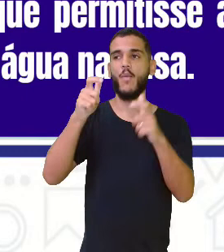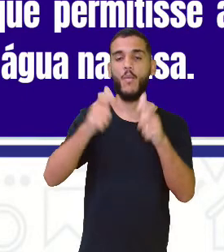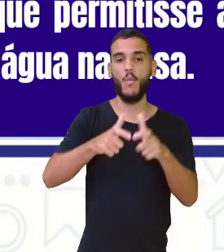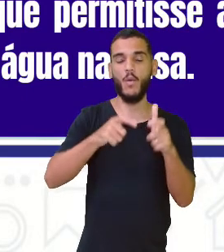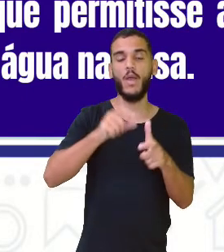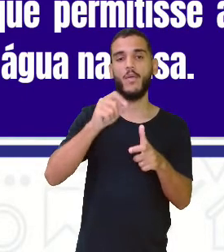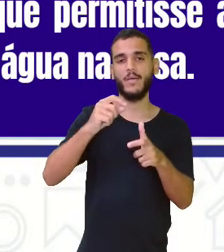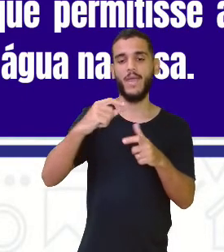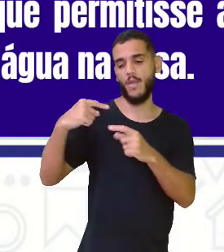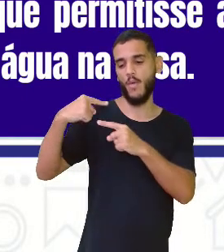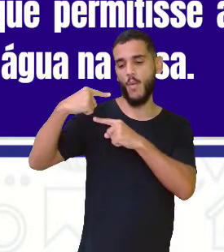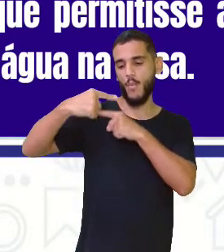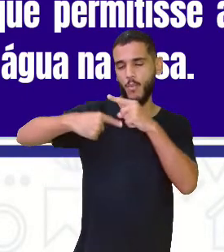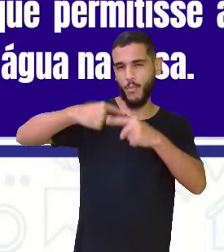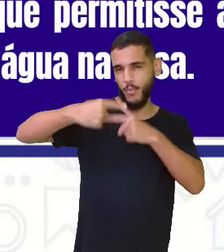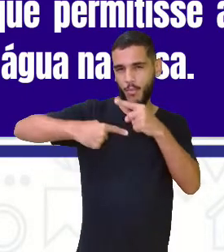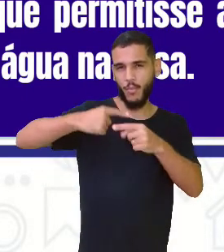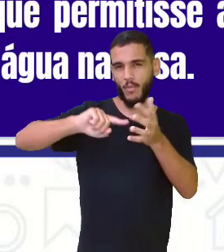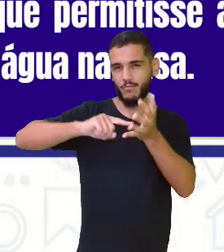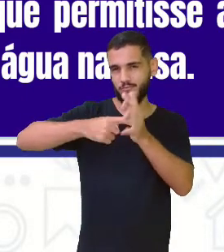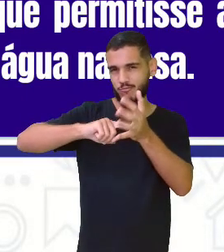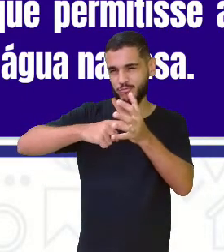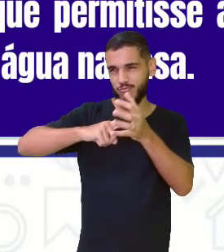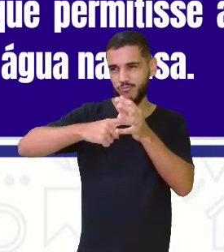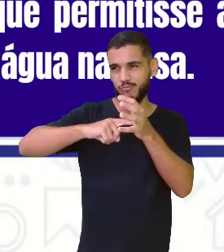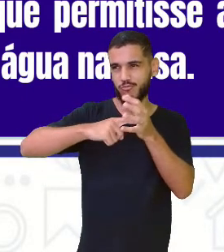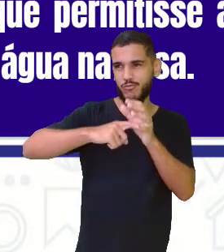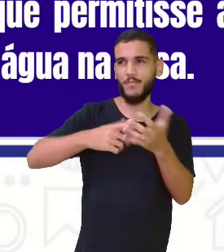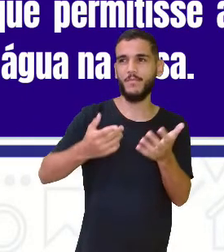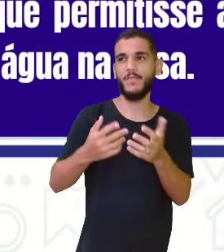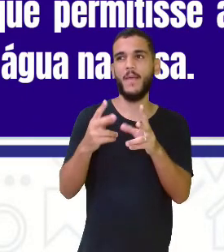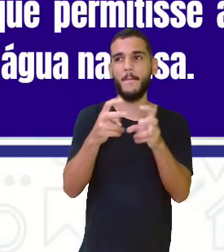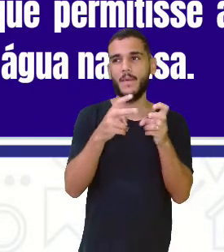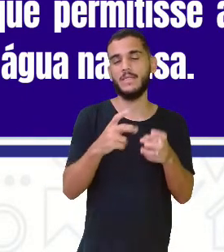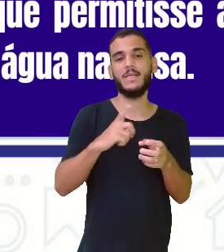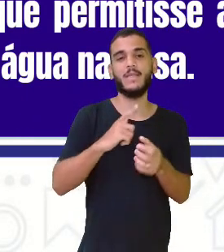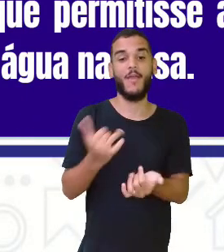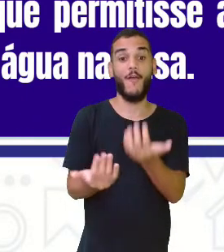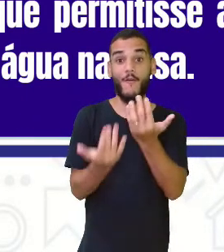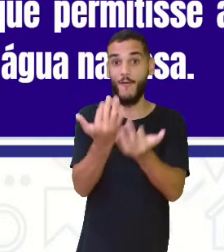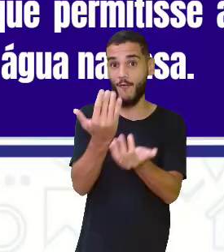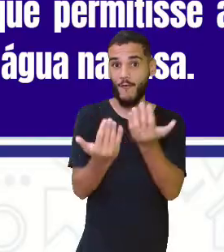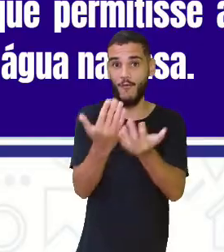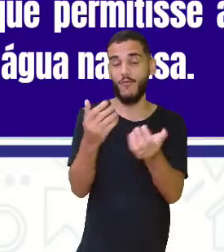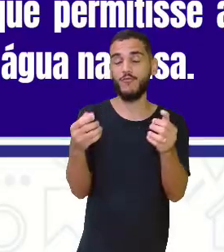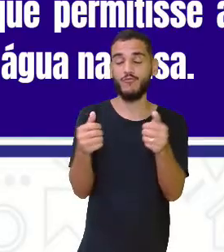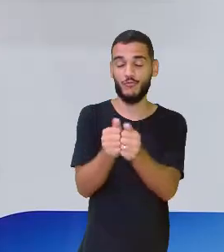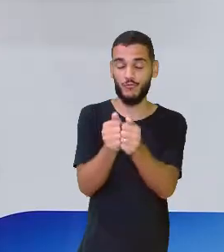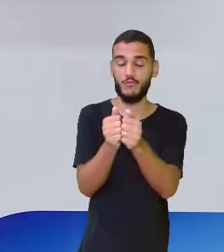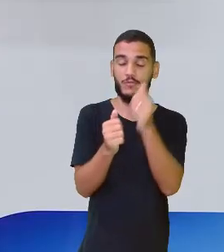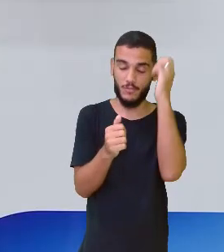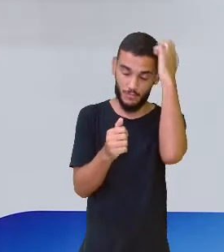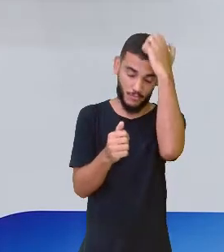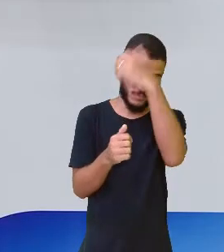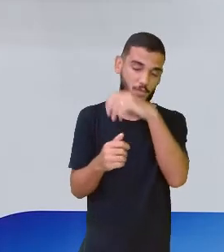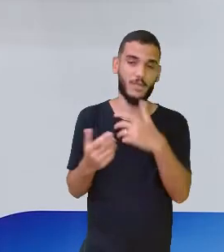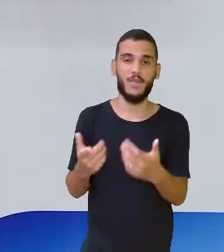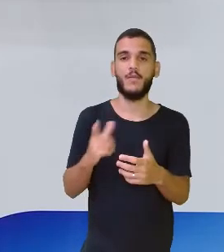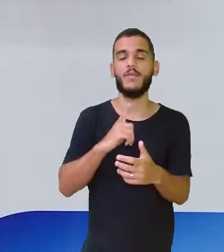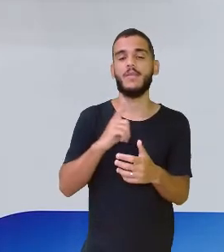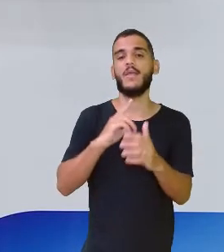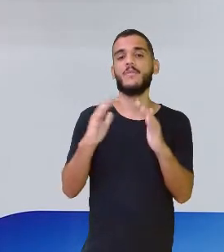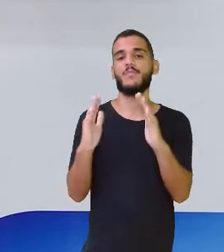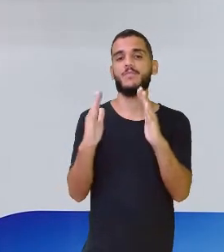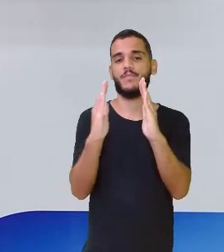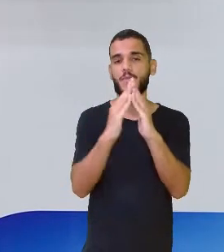moía a cana. Observe que aqui do lado eles estão colocando algo no fogo. É porque do lado da casa de moenda a